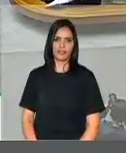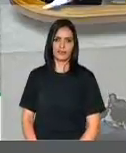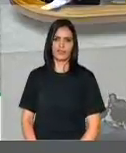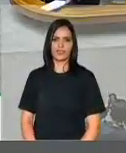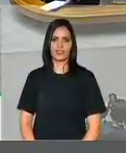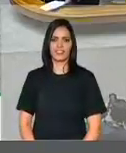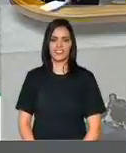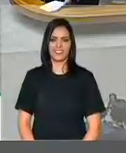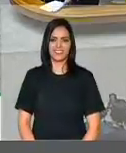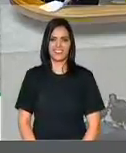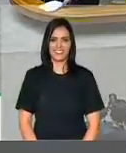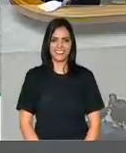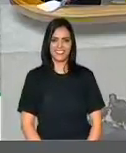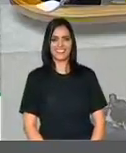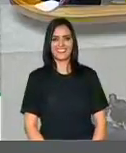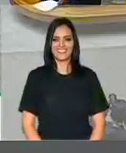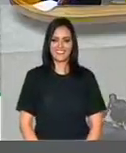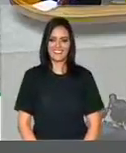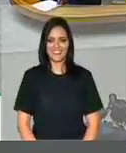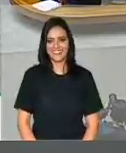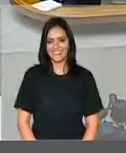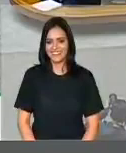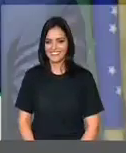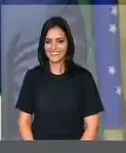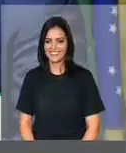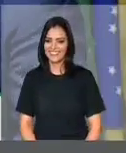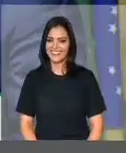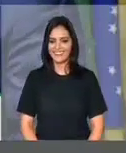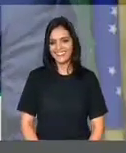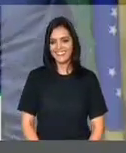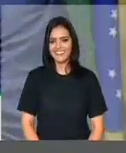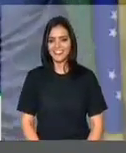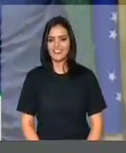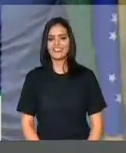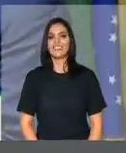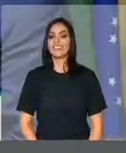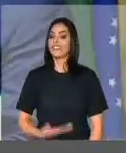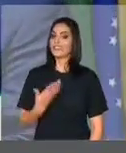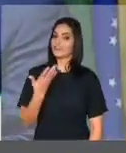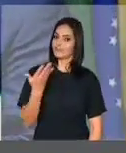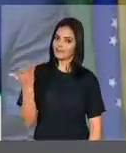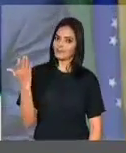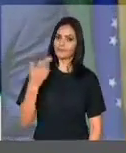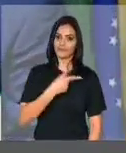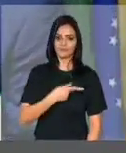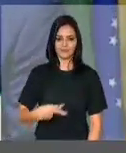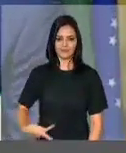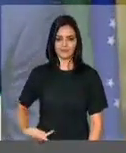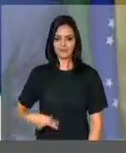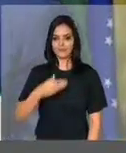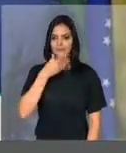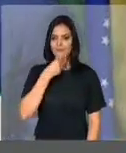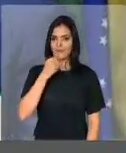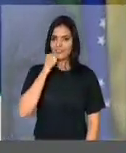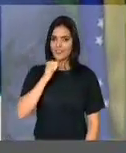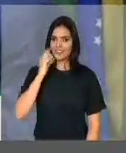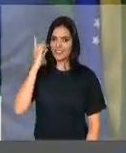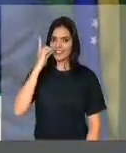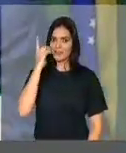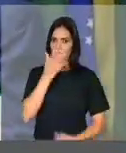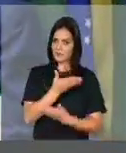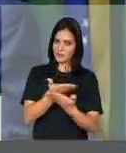Senhor presidente, senhoras e senhores deputados, nos últimos